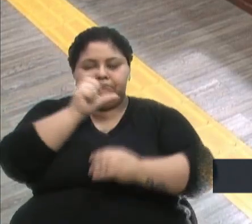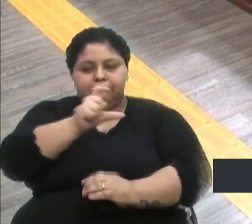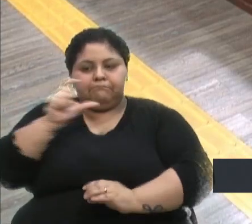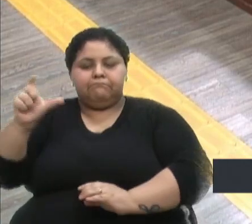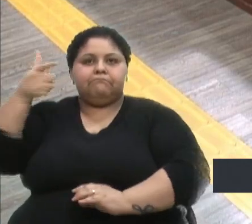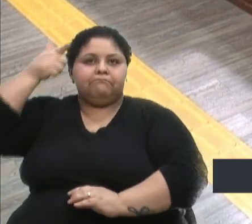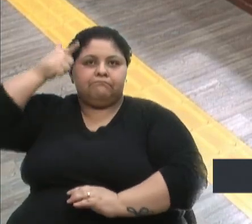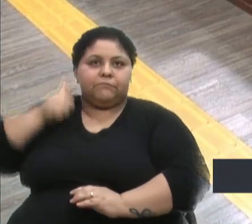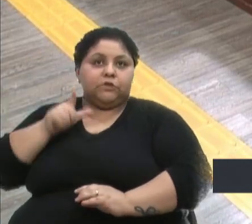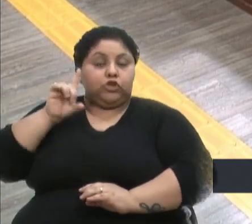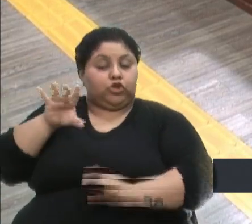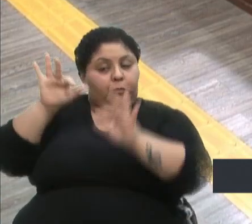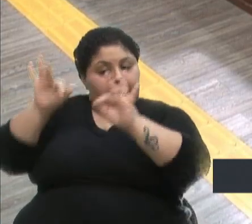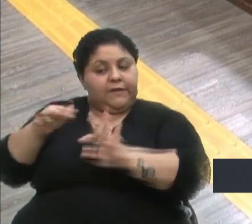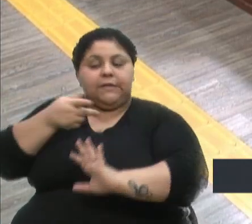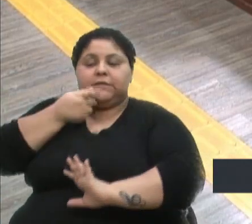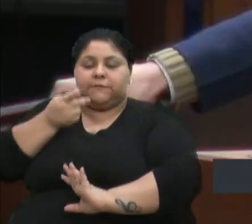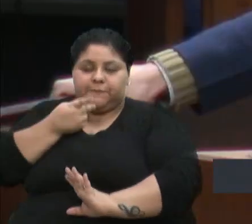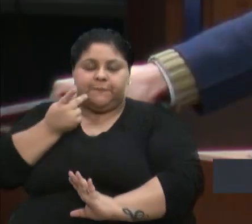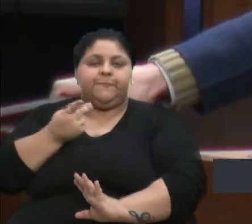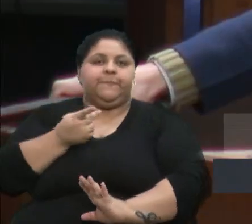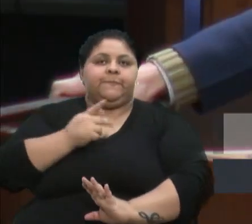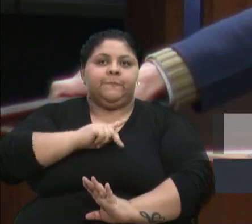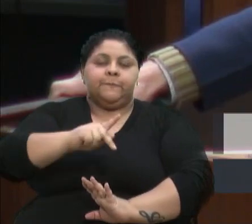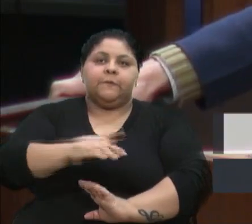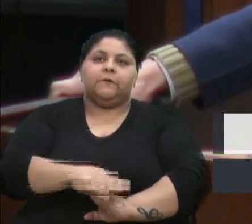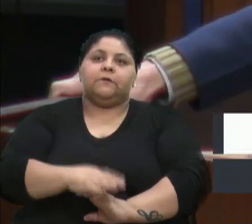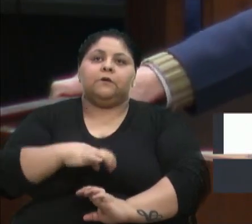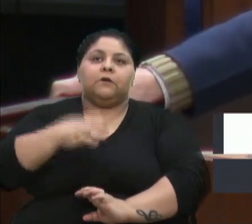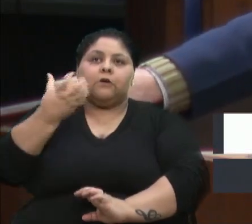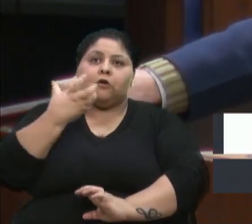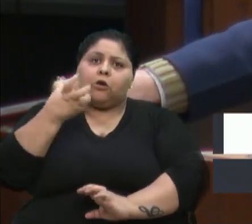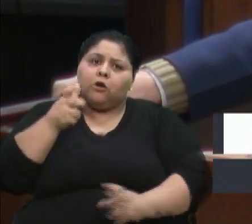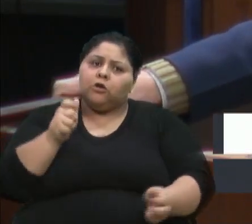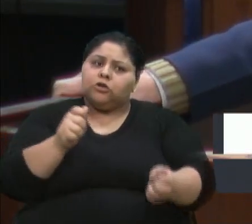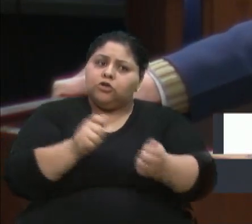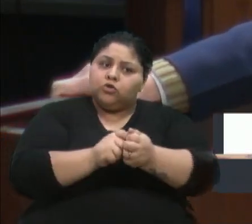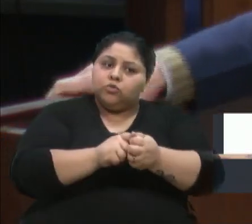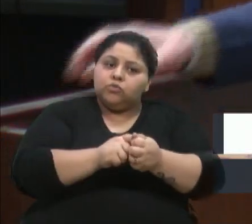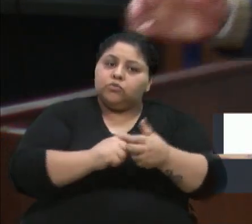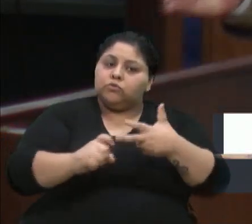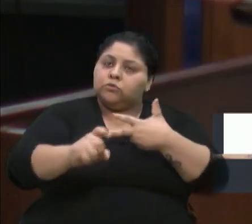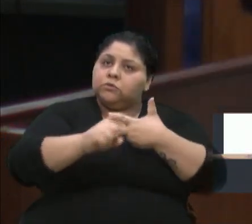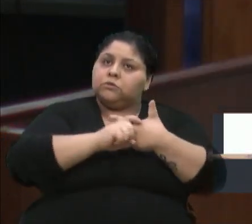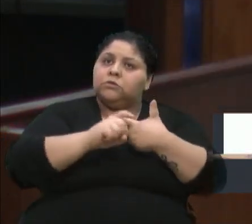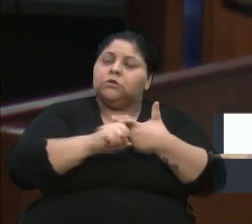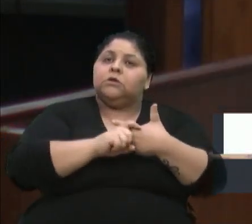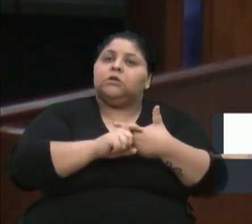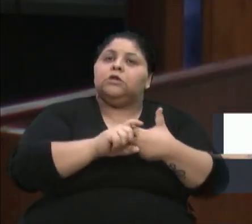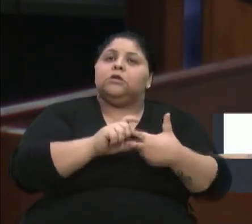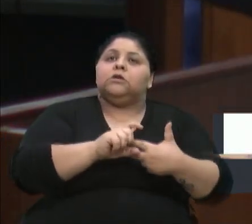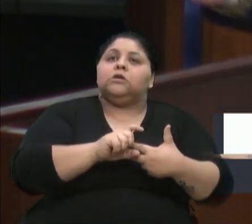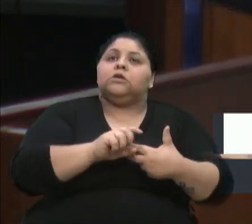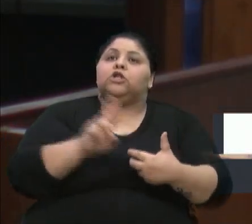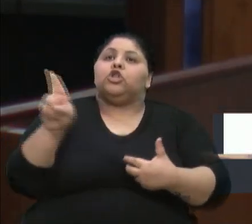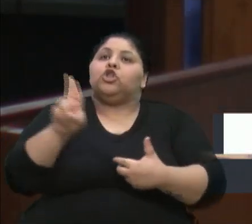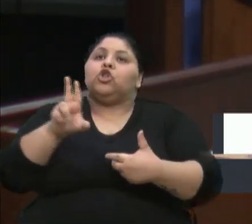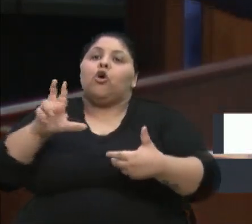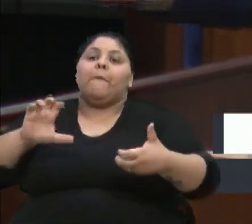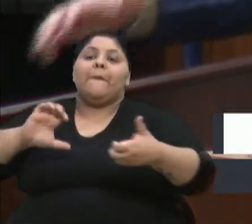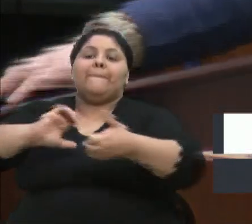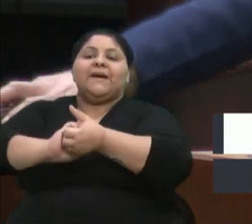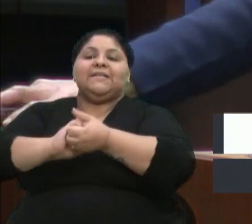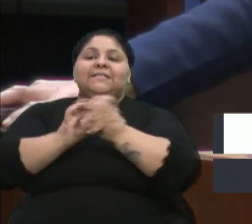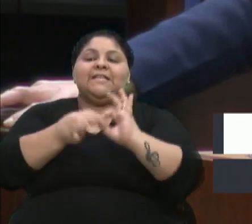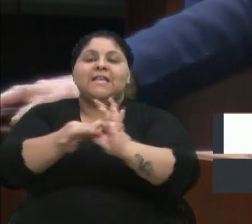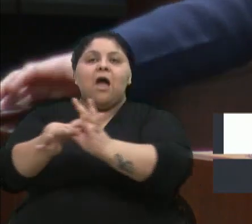porque, só para fechar minha fala, presidente, eu quero estar junto com o Executivo. Isso se chama o quê? Parceria. A união